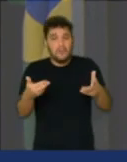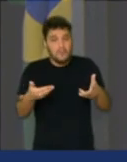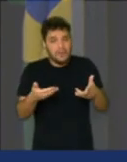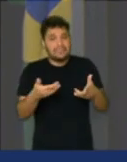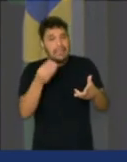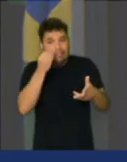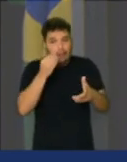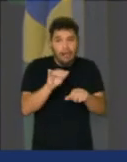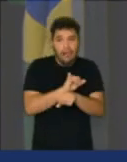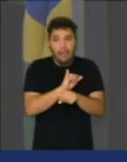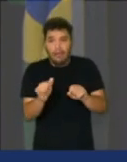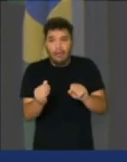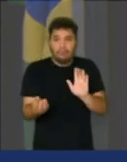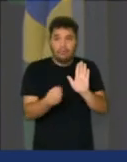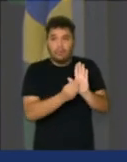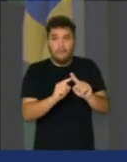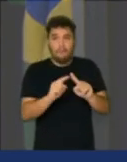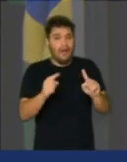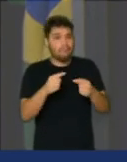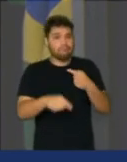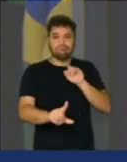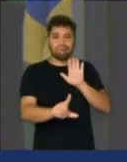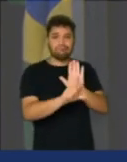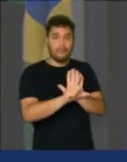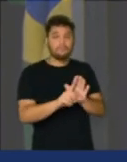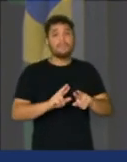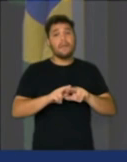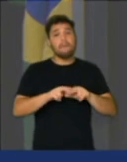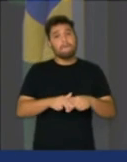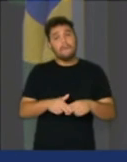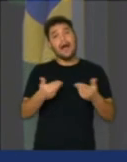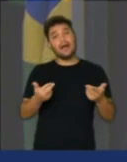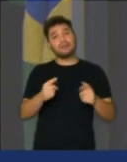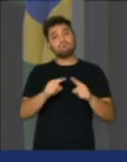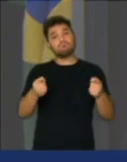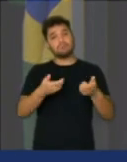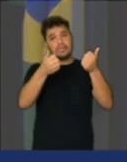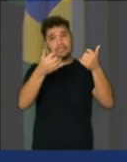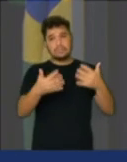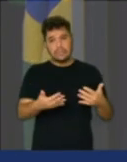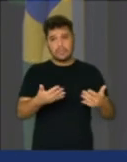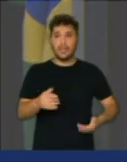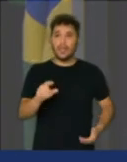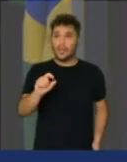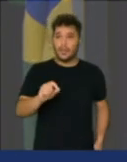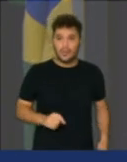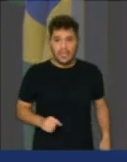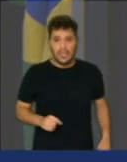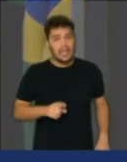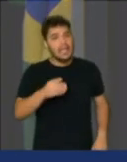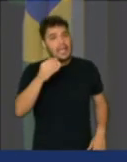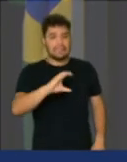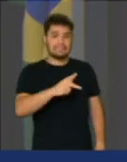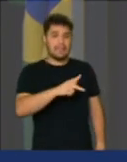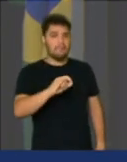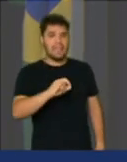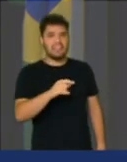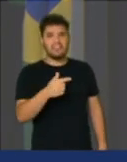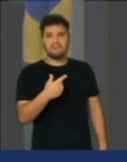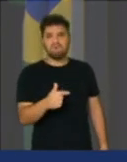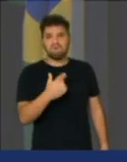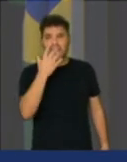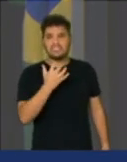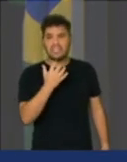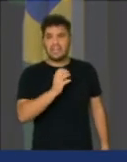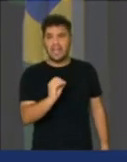obviamente que não teve sustentação. Mas para vocês entenderem como esse tipo de CPI não é séria, eu